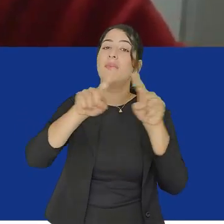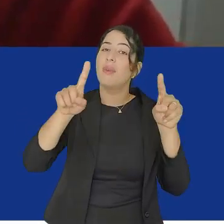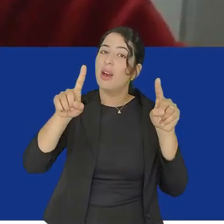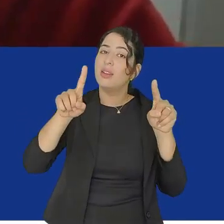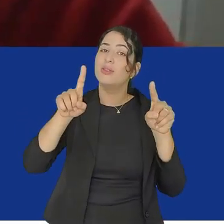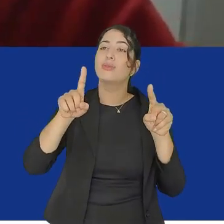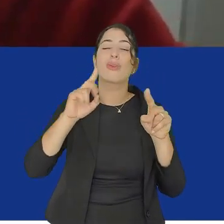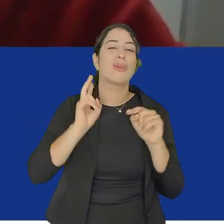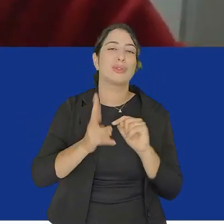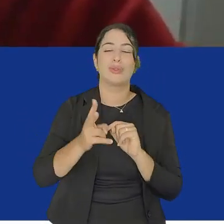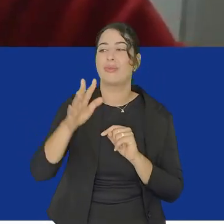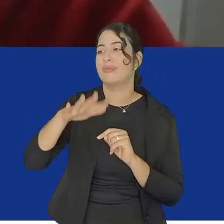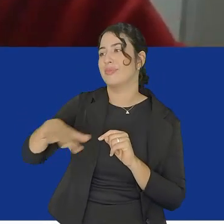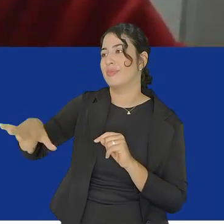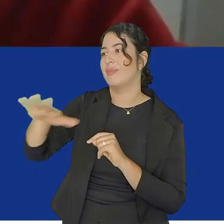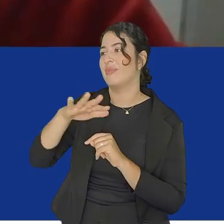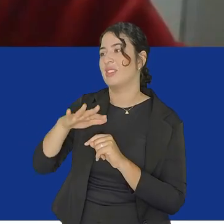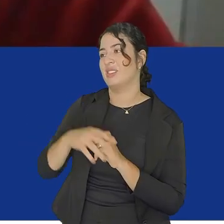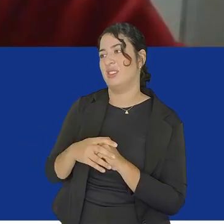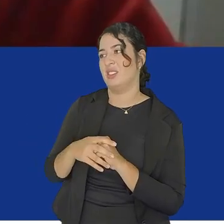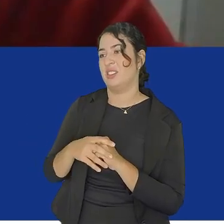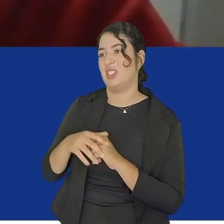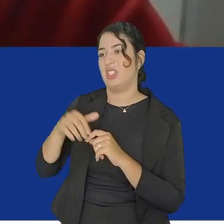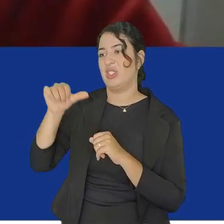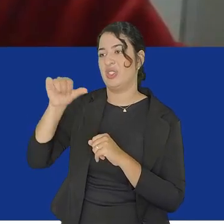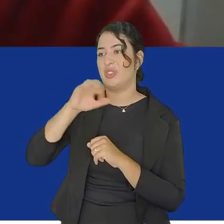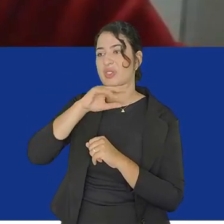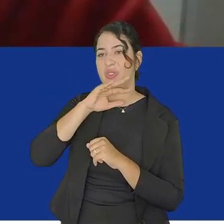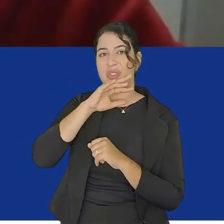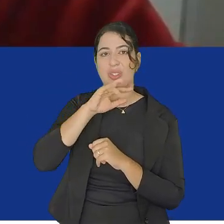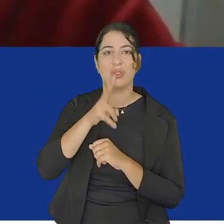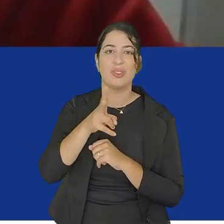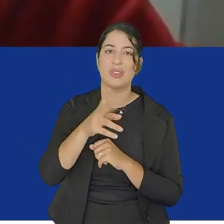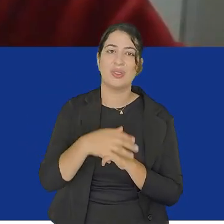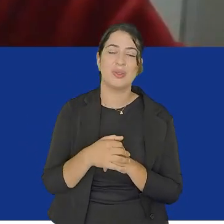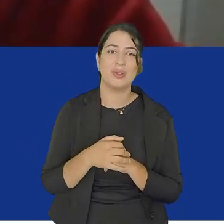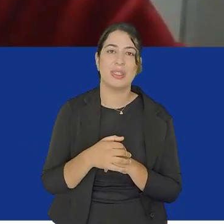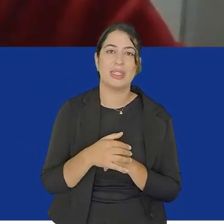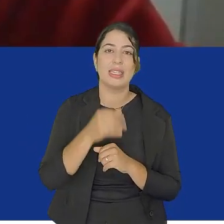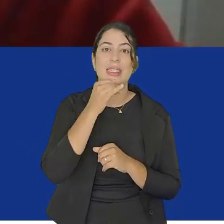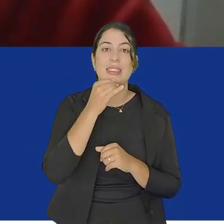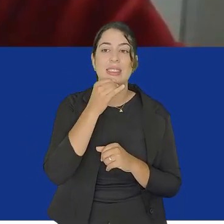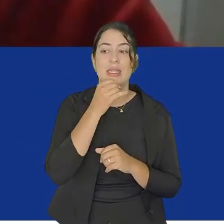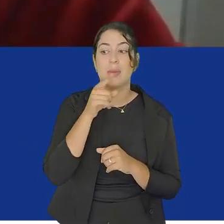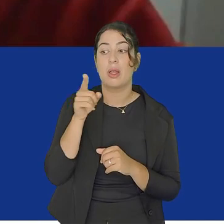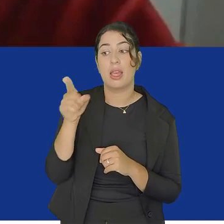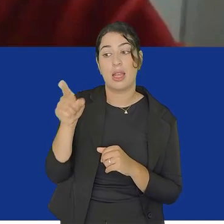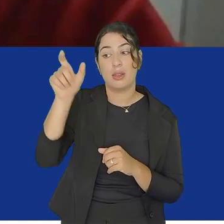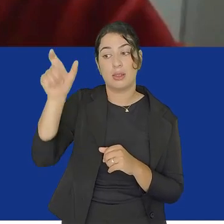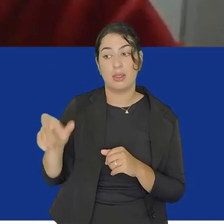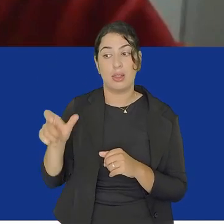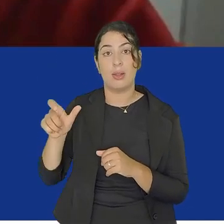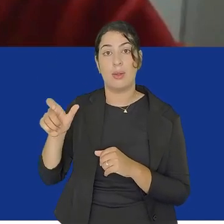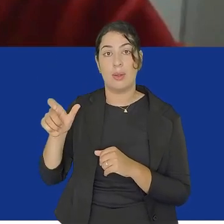um contexto tóxico, aquele que praticou assédio, muitas vezes não recebe uma oportunidade